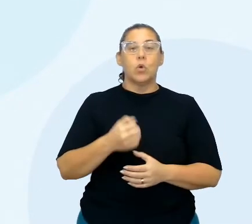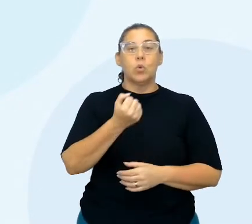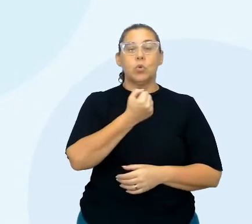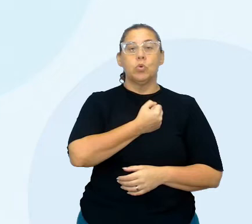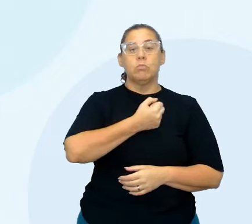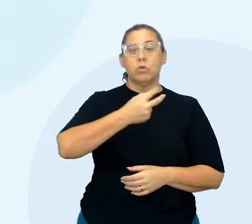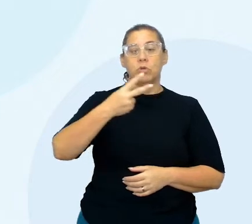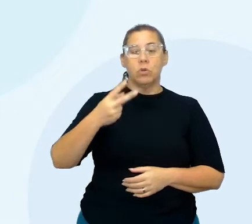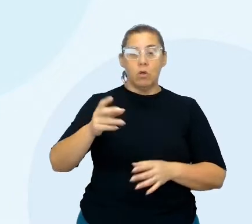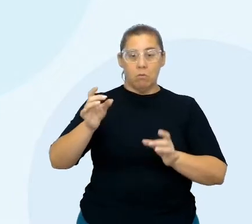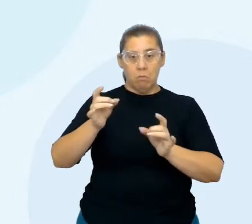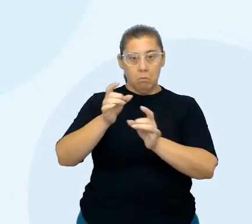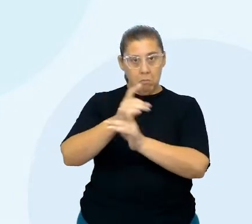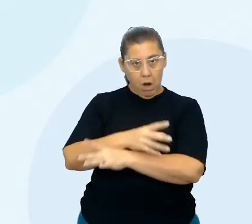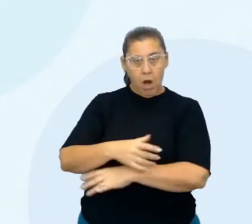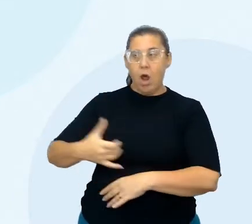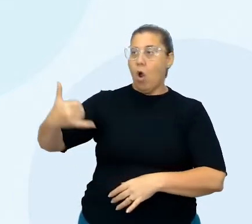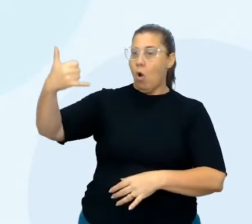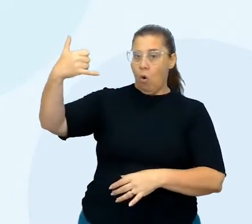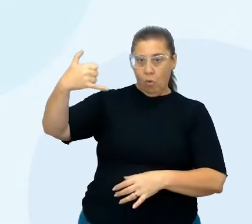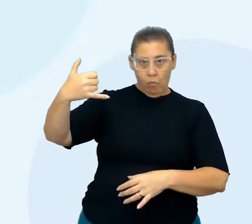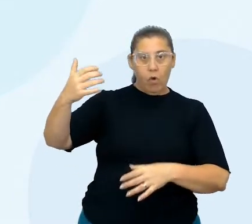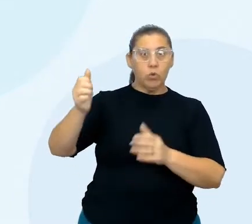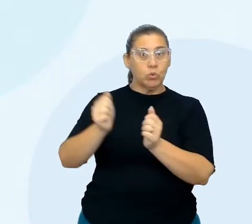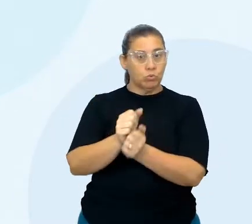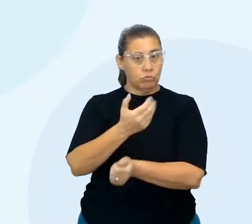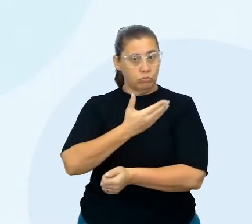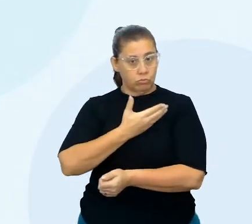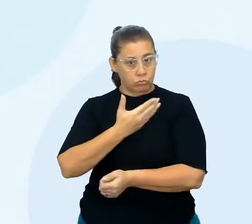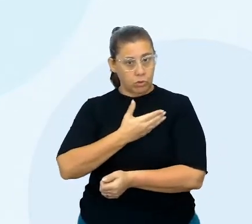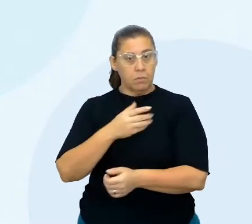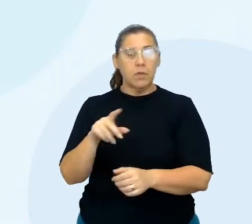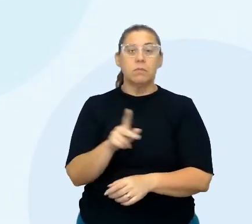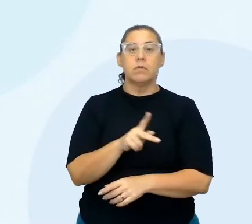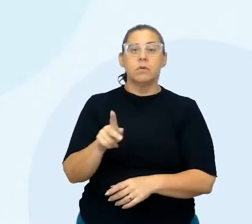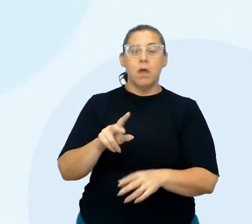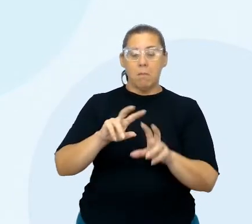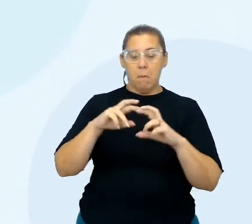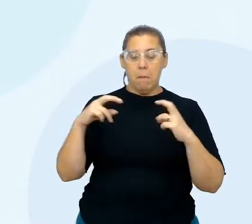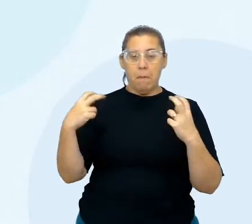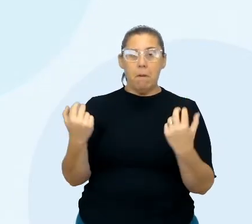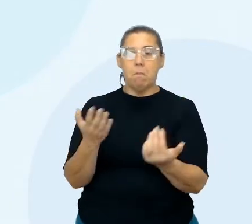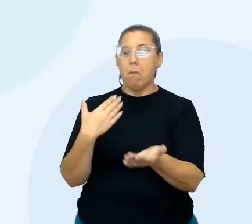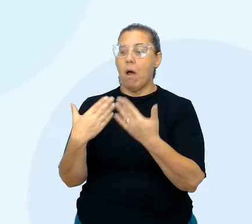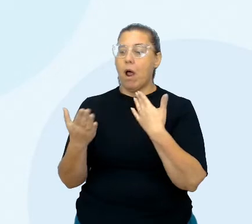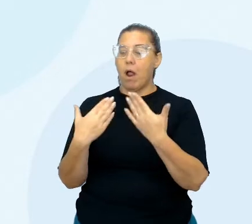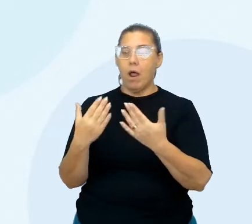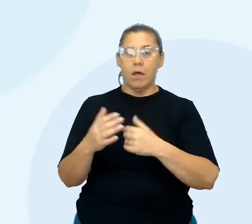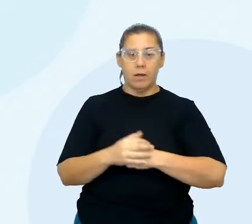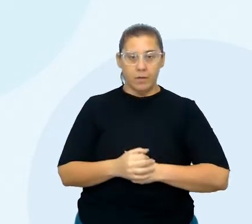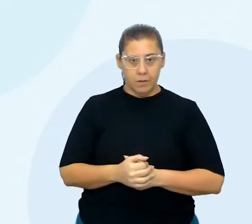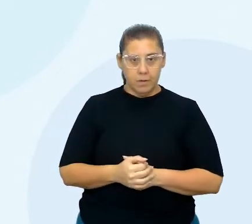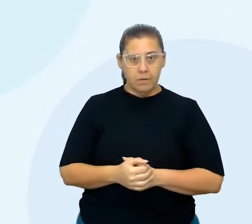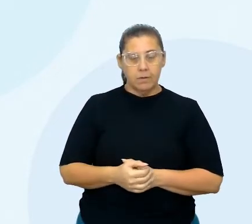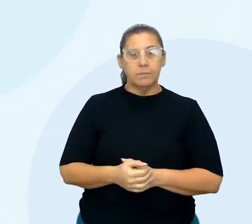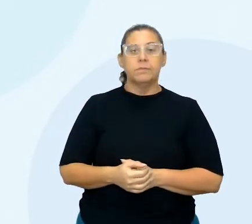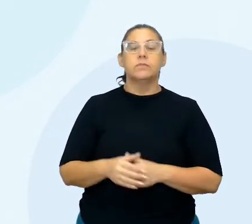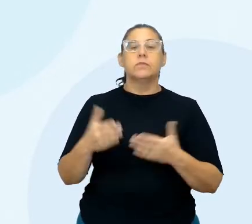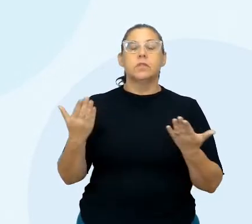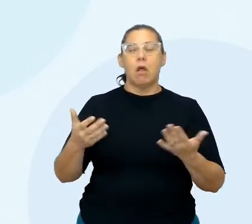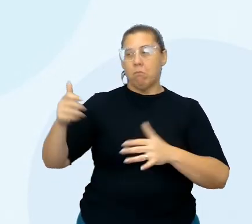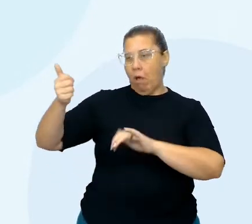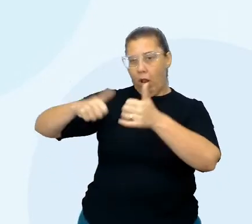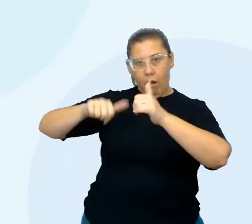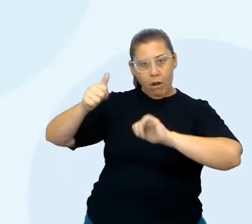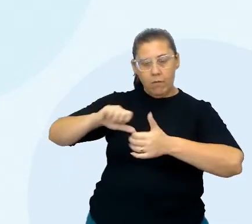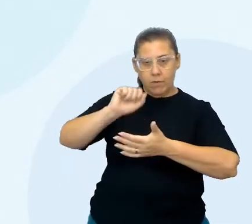2, finalizando a sessão de fotos, reúna-se com seus colegas e com o professor para uma roda de conversa e compartilhar as imagens que vocês fizeram. Avalie